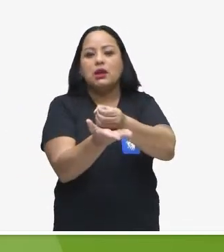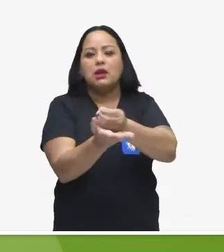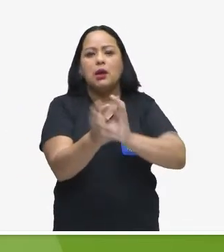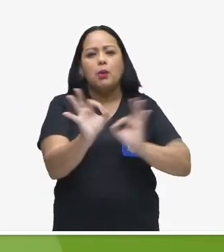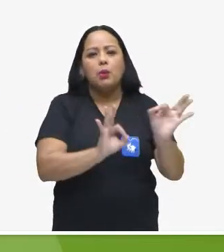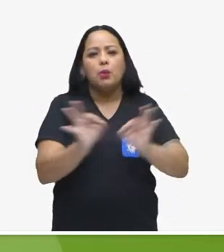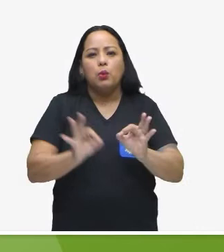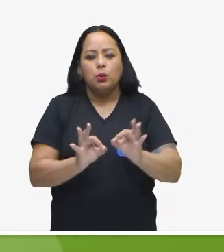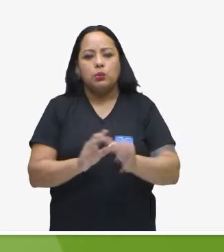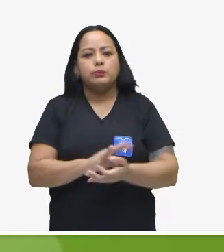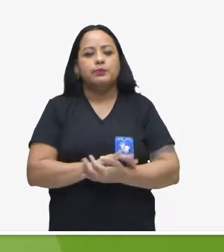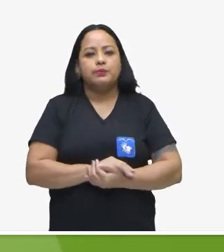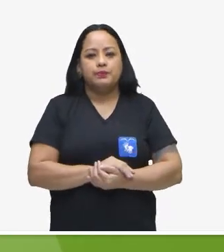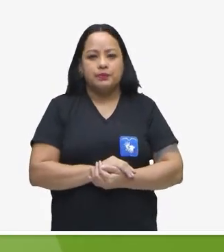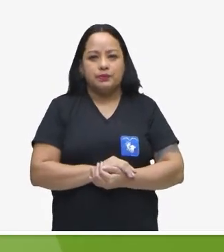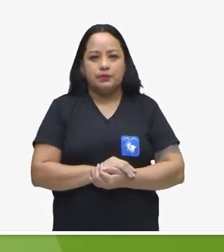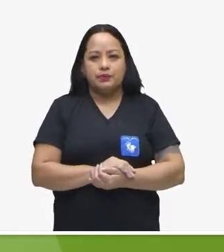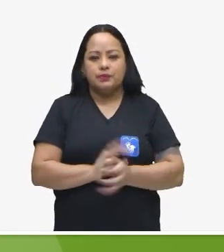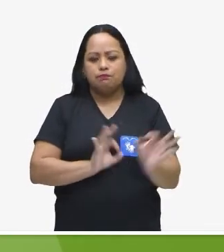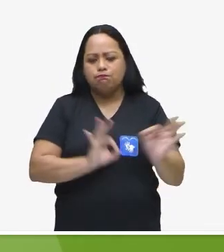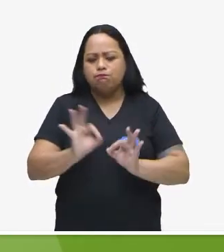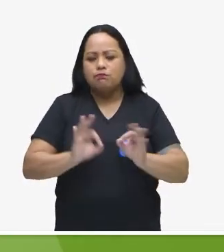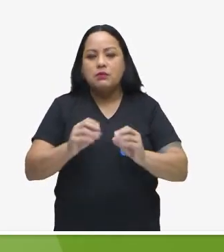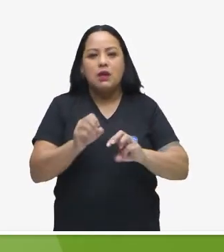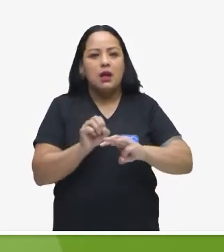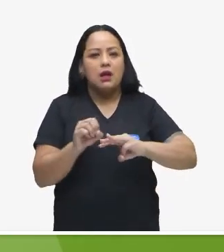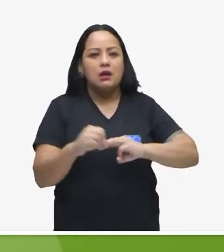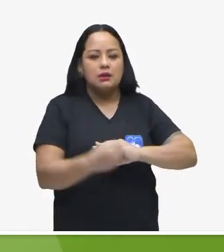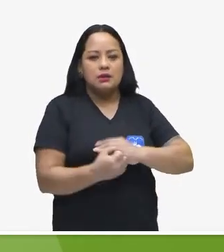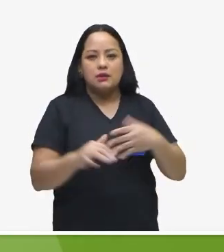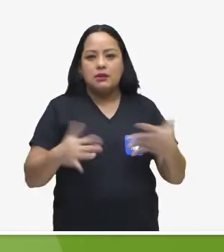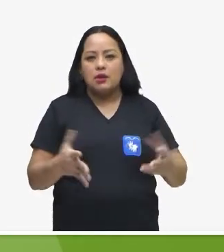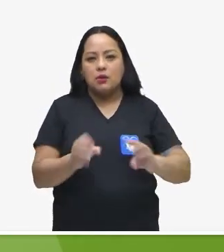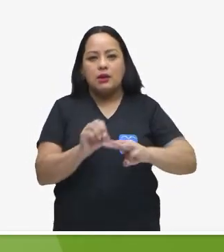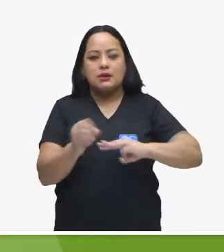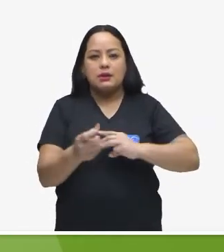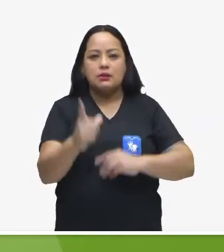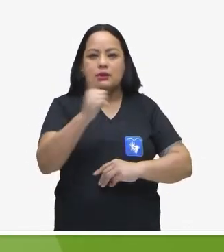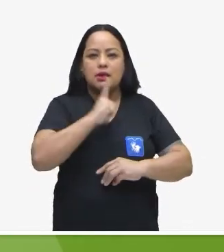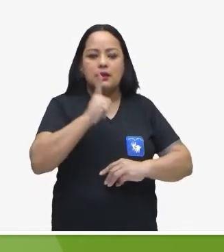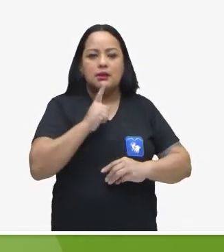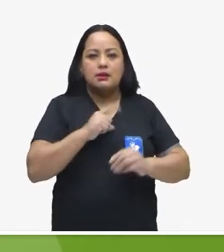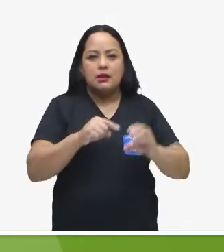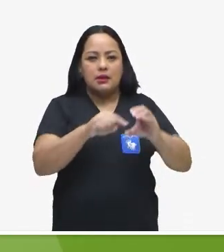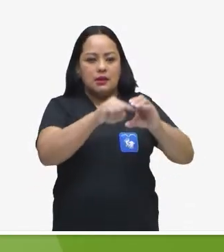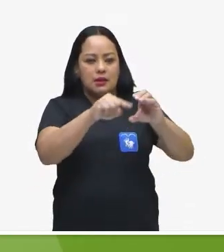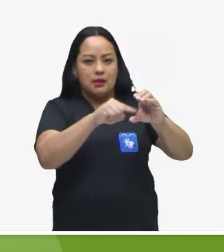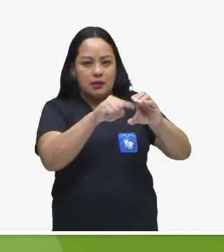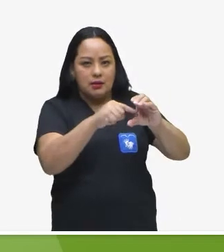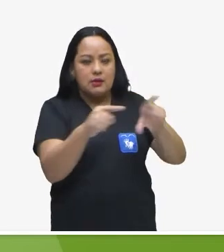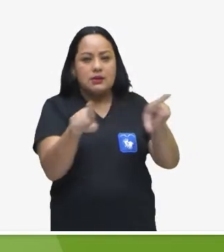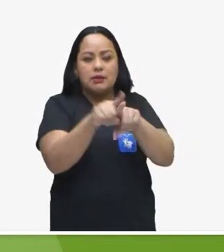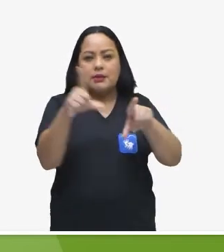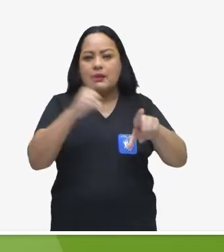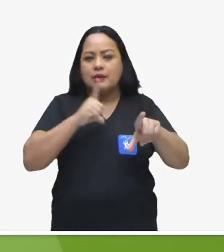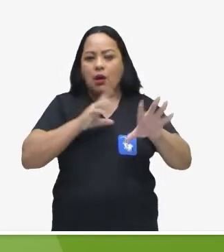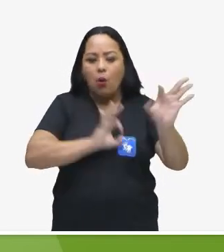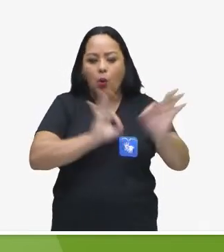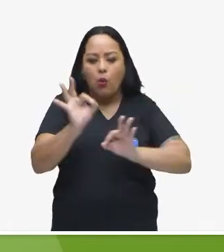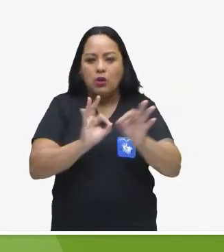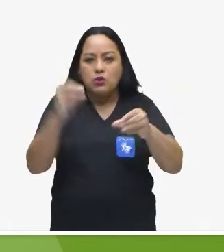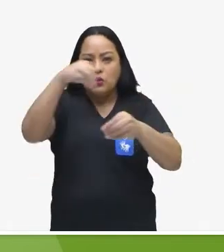funcionamento dessa célula, tá? Então, as células possuem as organelas que também se organizam lá